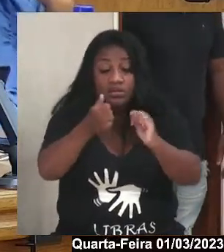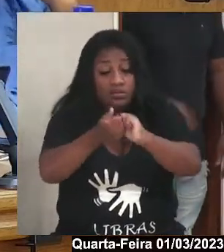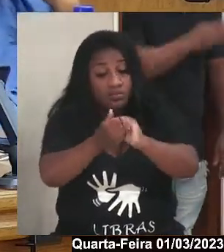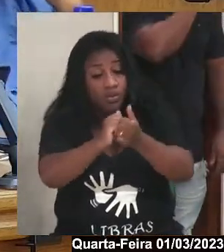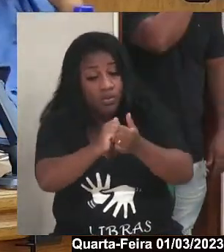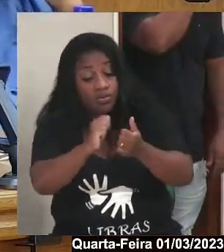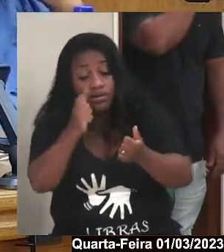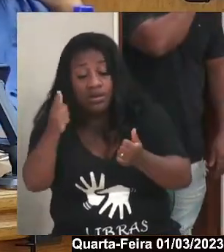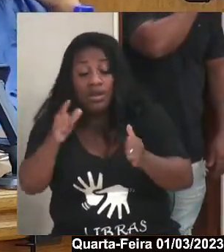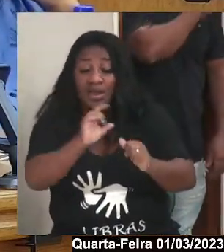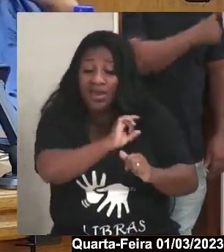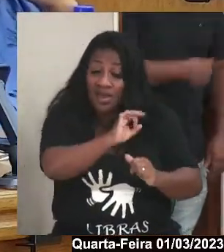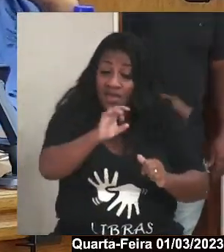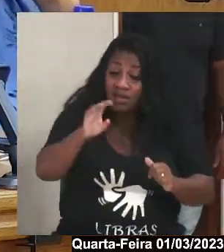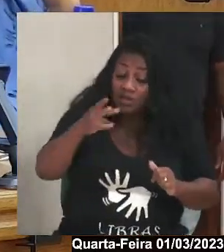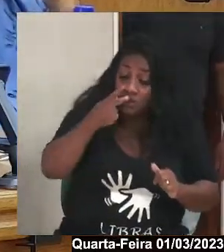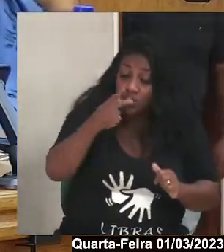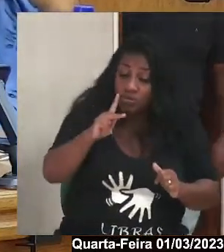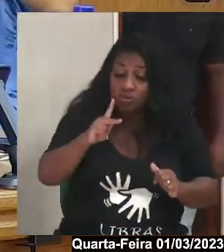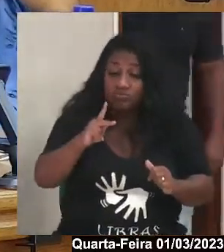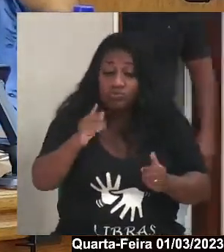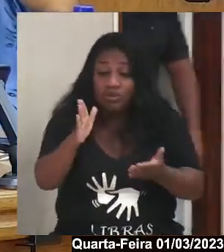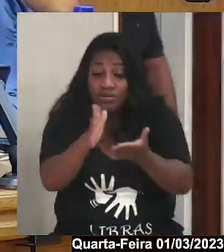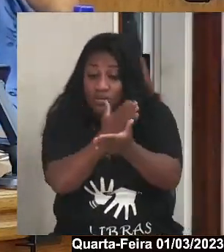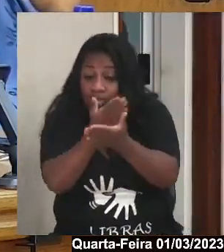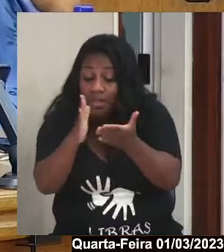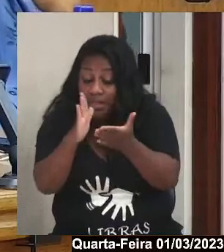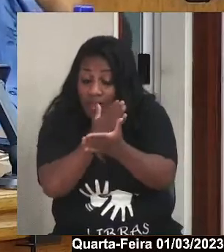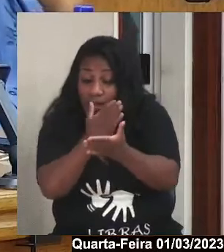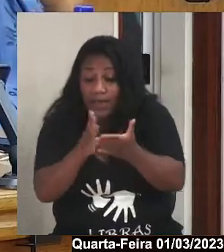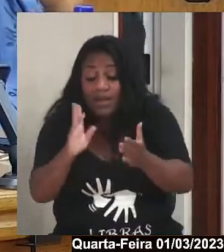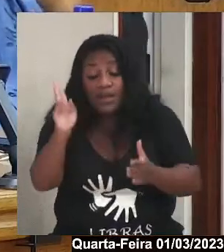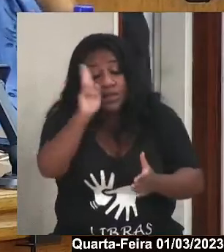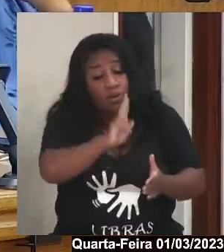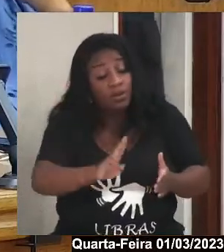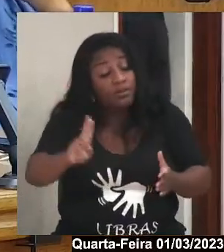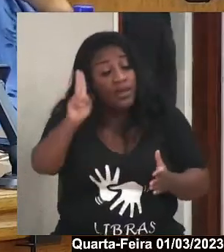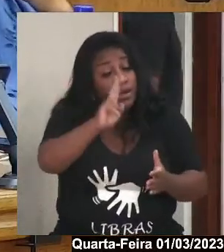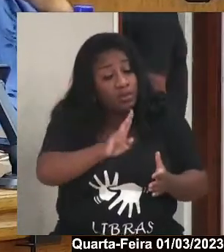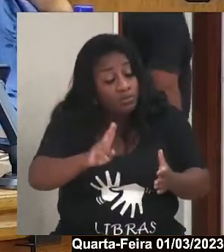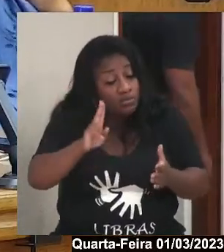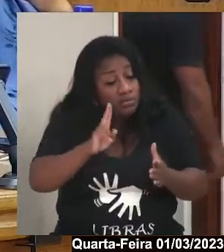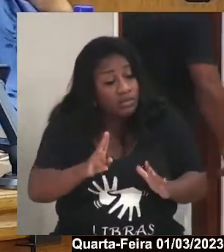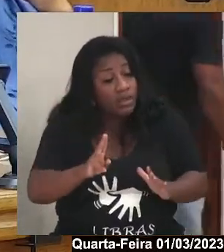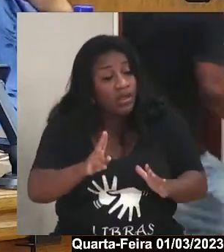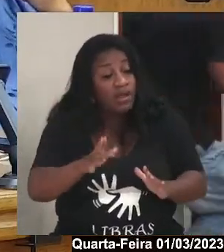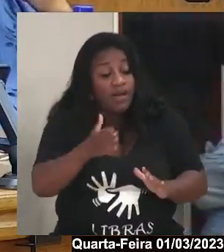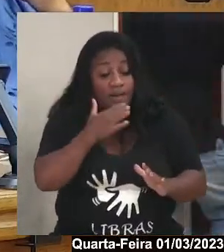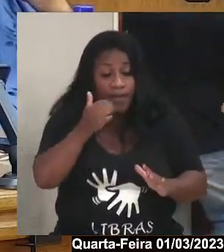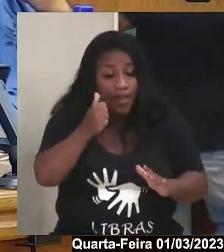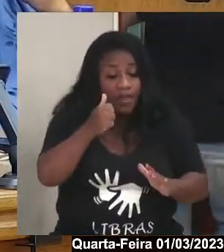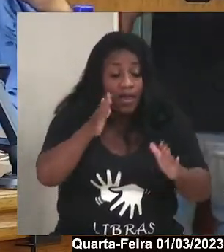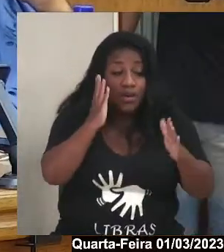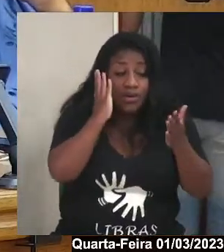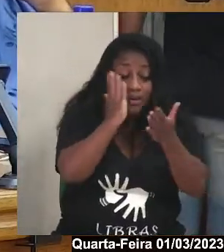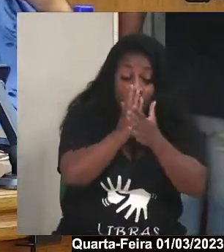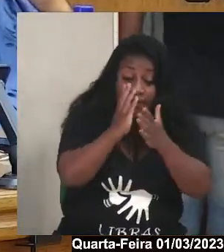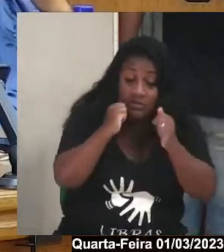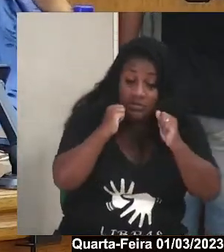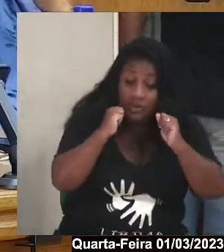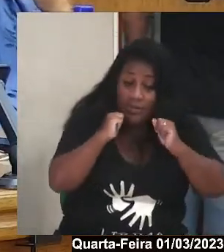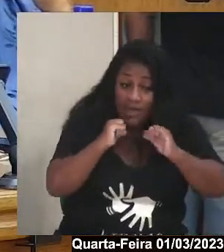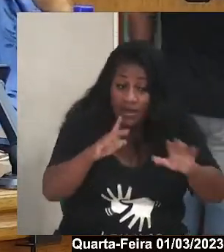educação. Aquilo foi um evento que aconteceu e aconteceu com excelência, de pessoas, já falei, vou repetir, de